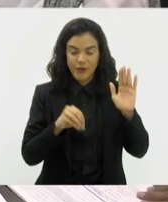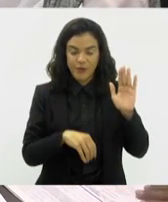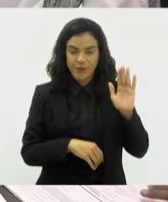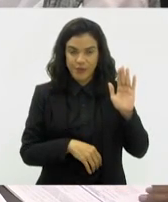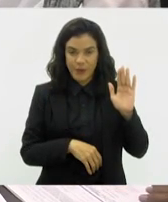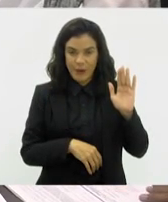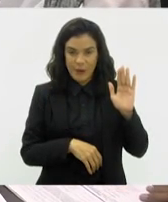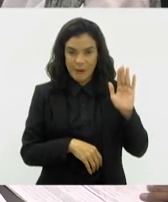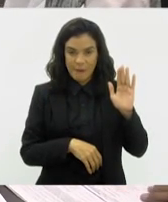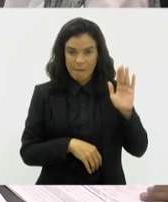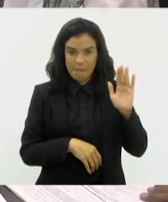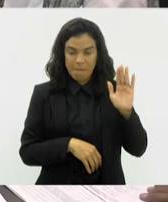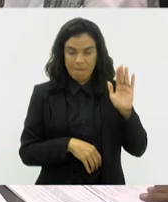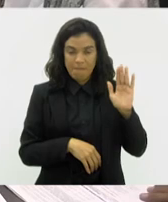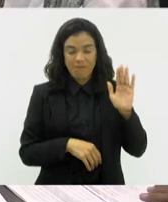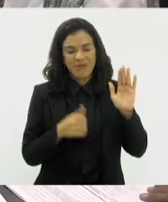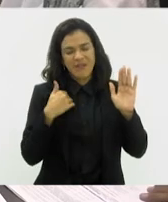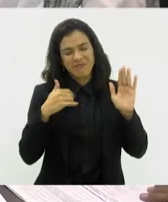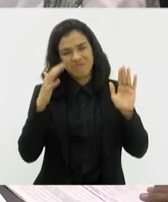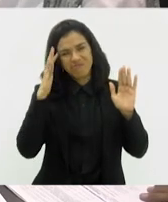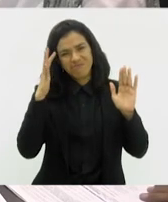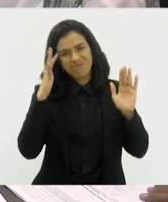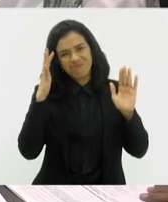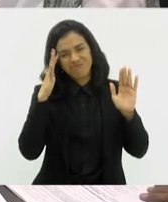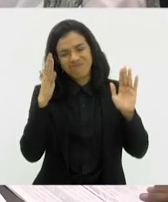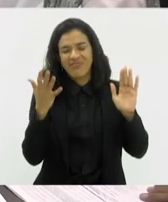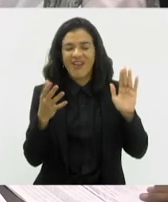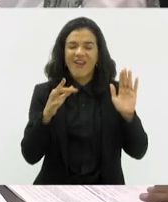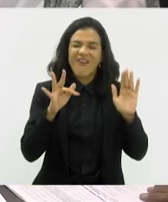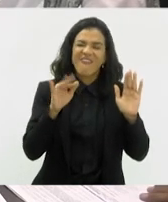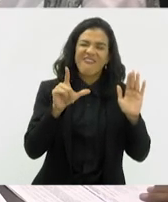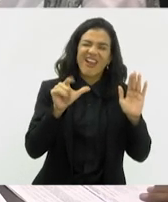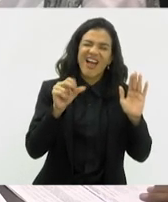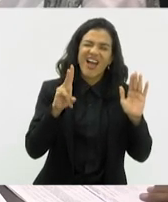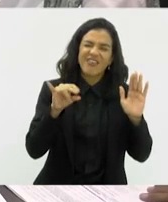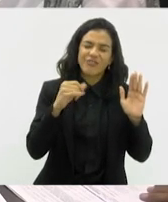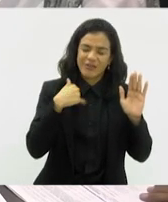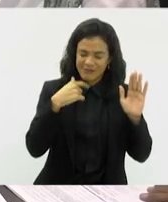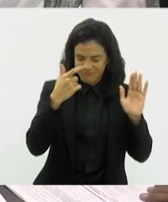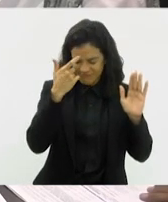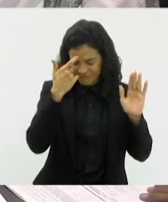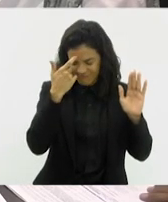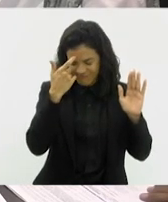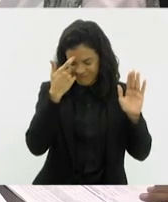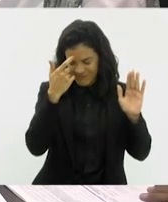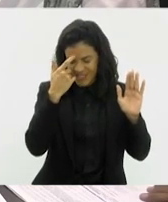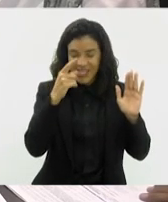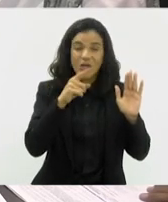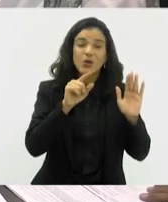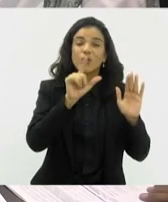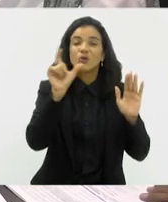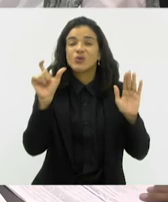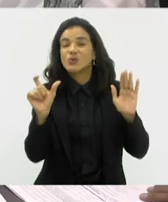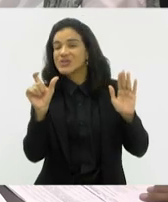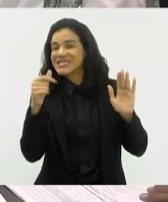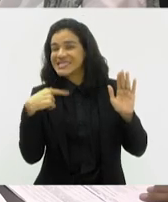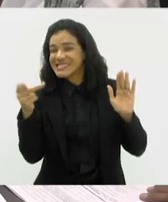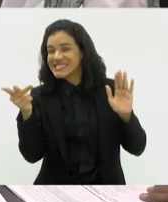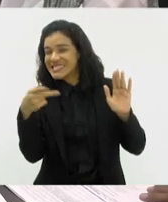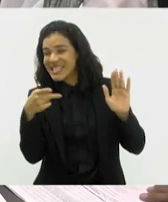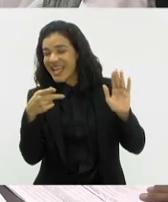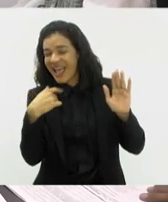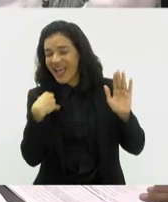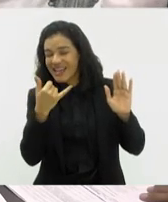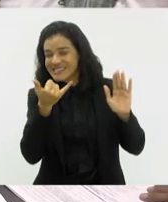Flávio. Eu fico pensando, porque eu fico pensando, Flávio, eu tenho que pensar sempre na hora de falar o sobrenome. Se eu errar o